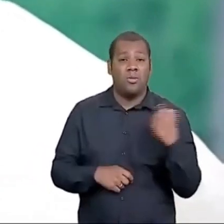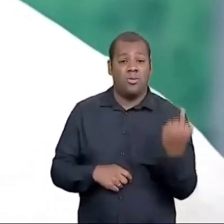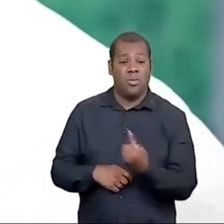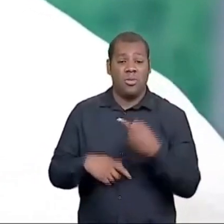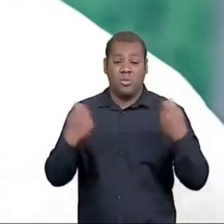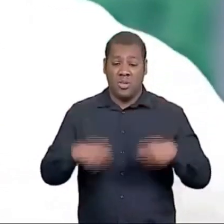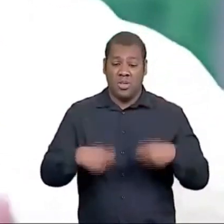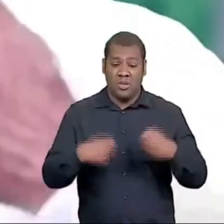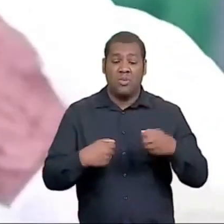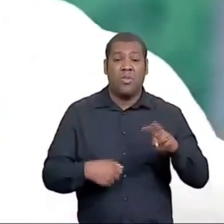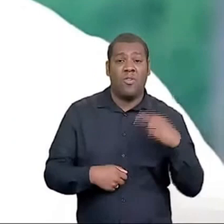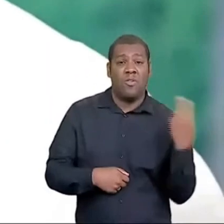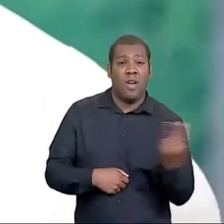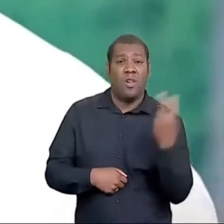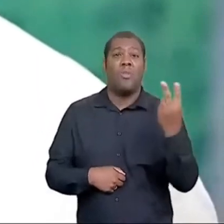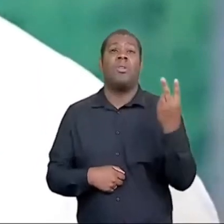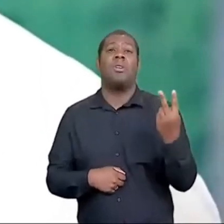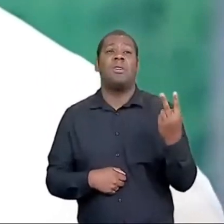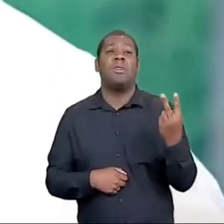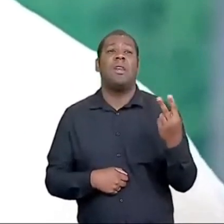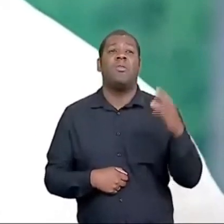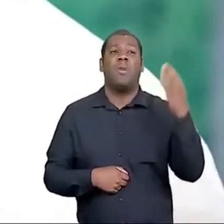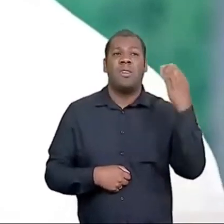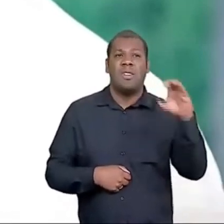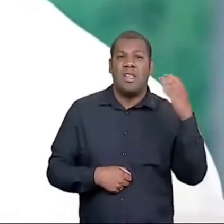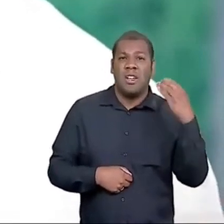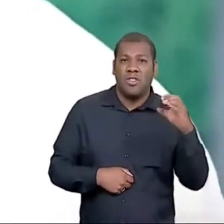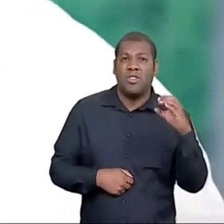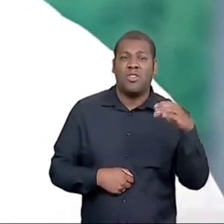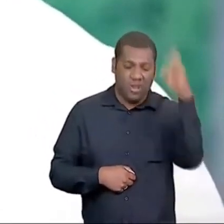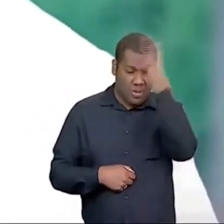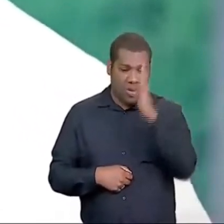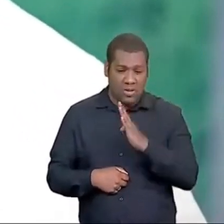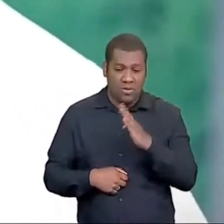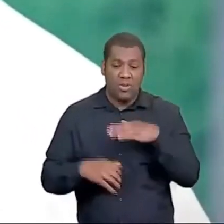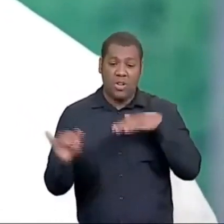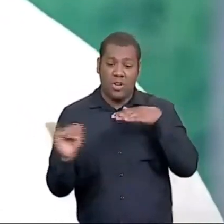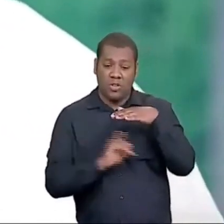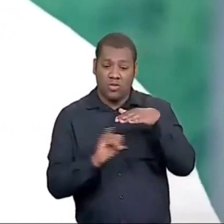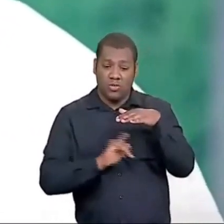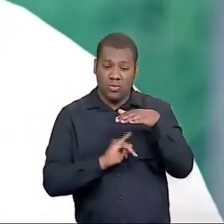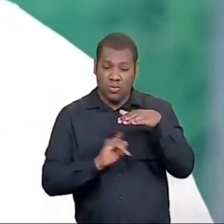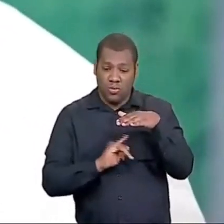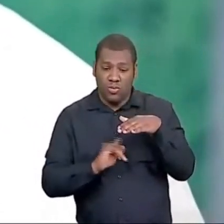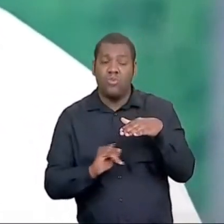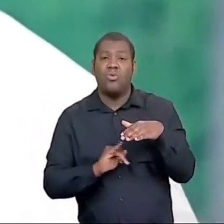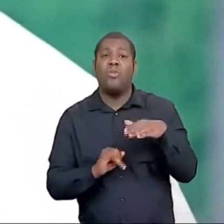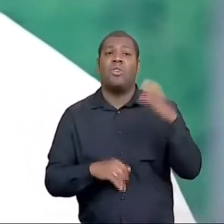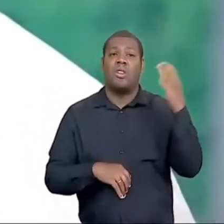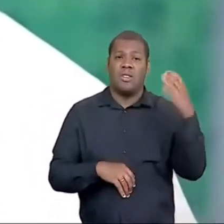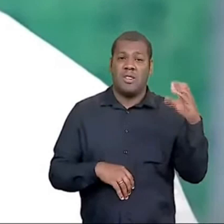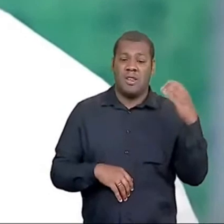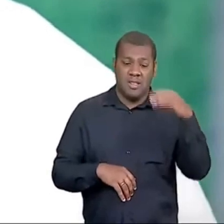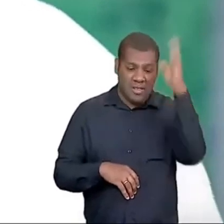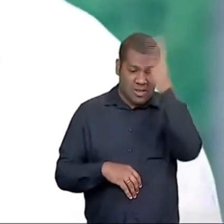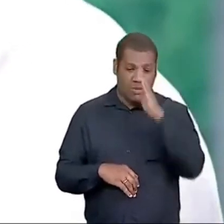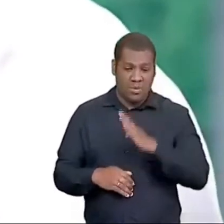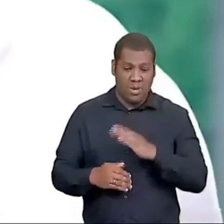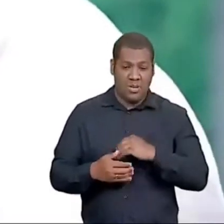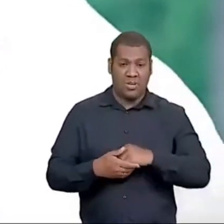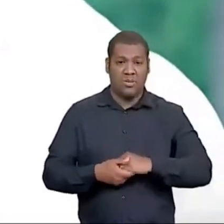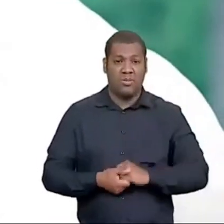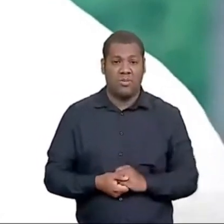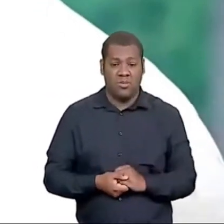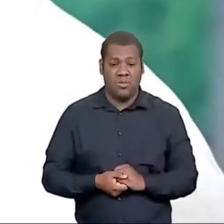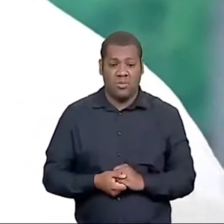cientistas brasileiros, os institutos que já cuidam disso aqui no Brasil, que muitas vezes não têm nem dinheiro para fazer as pesquisas corretas. Então,